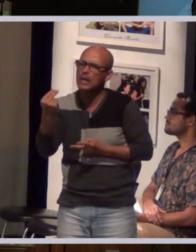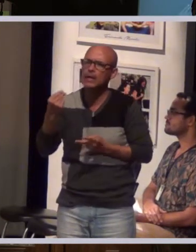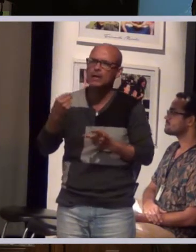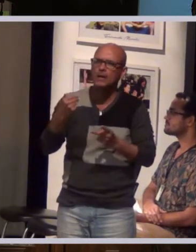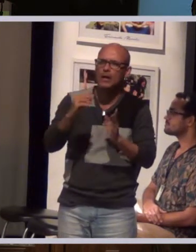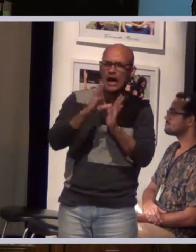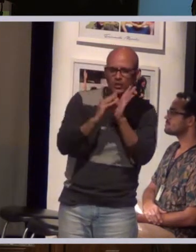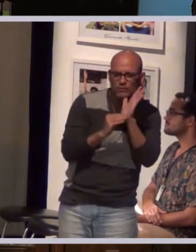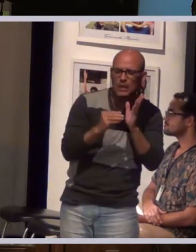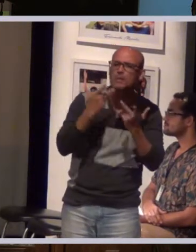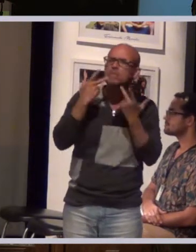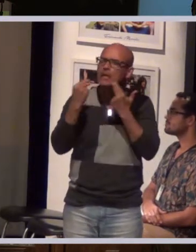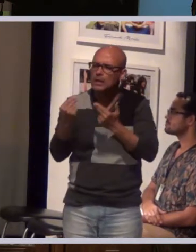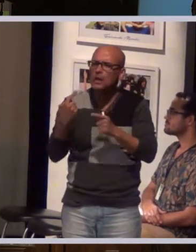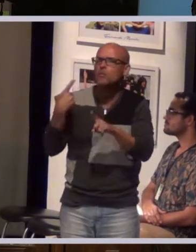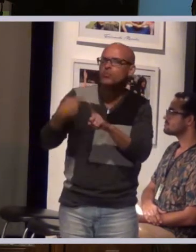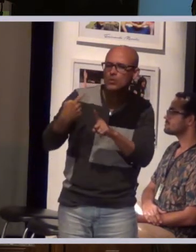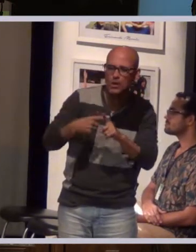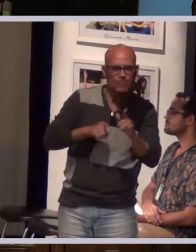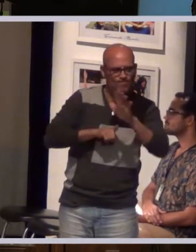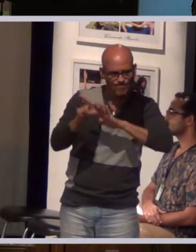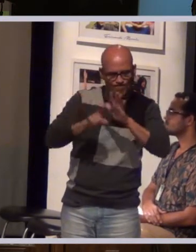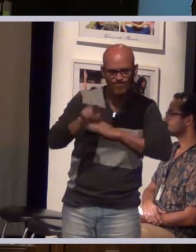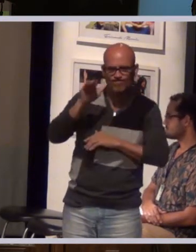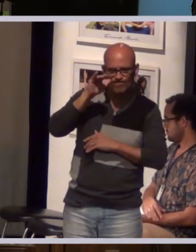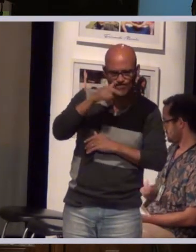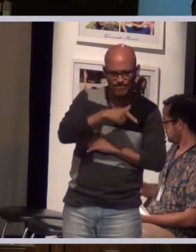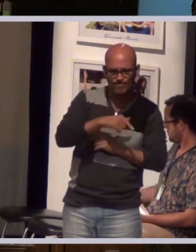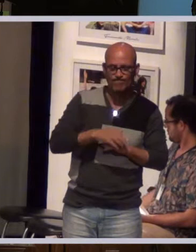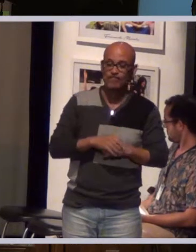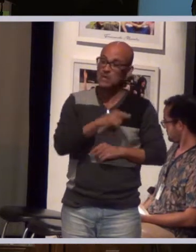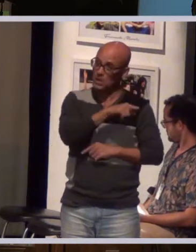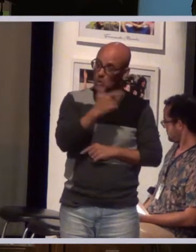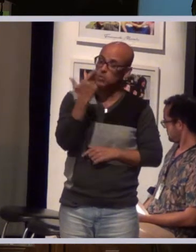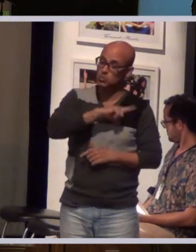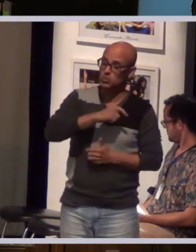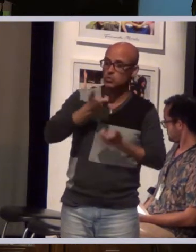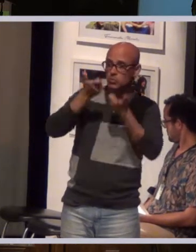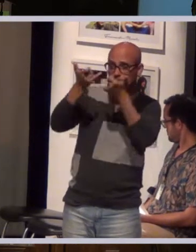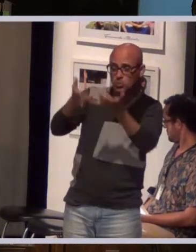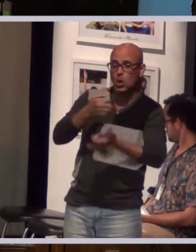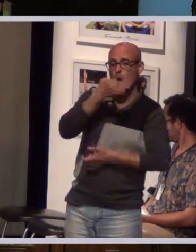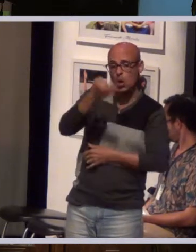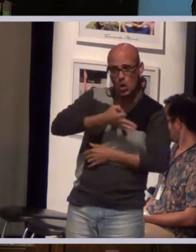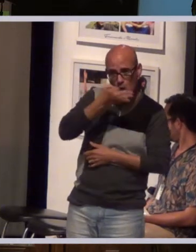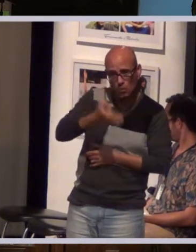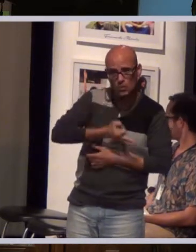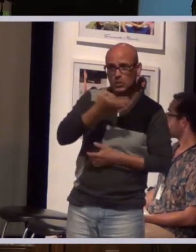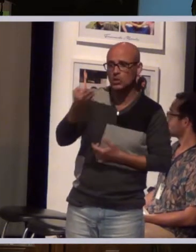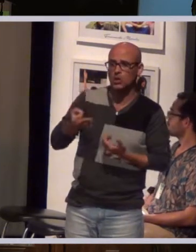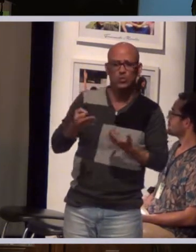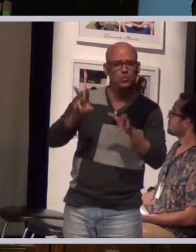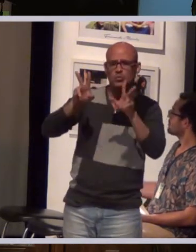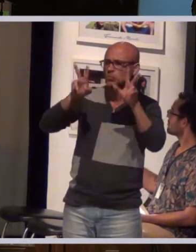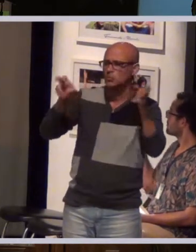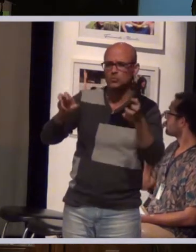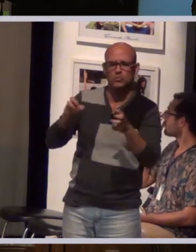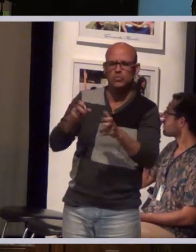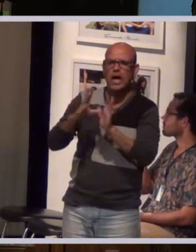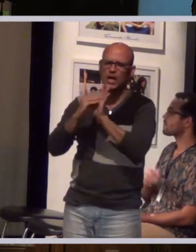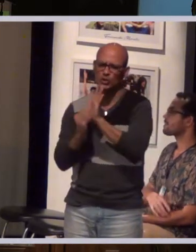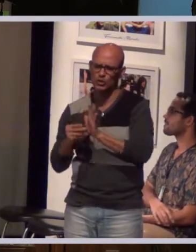atividade proposta pelo professor, e consegue expor sua opinião crítica sobre as atividades